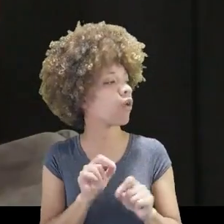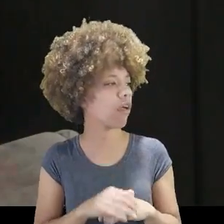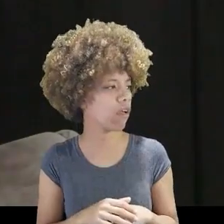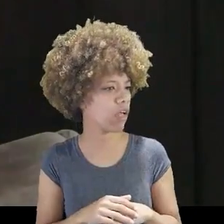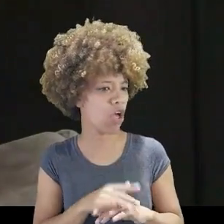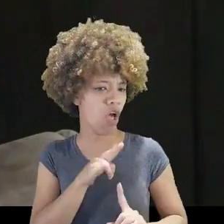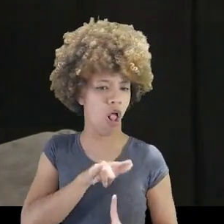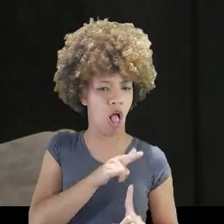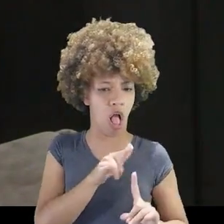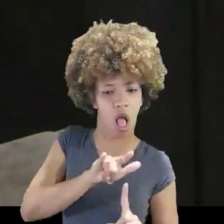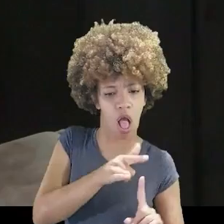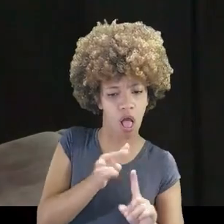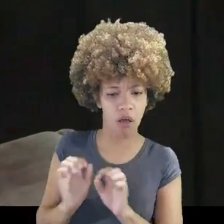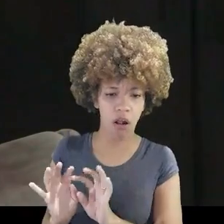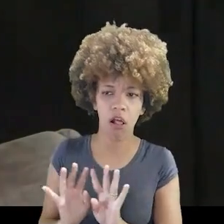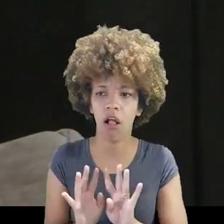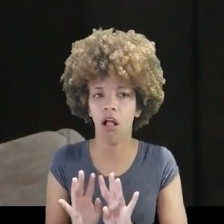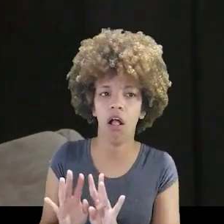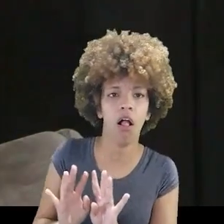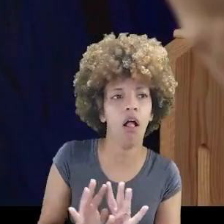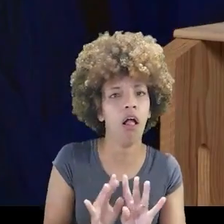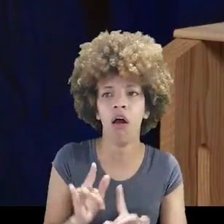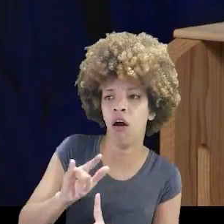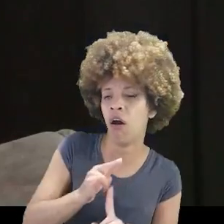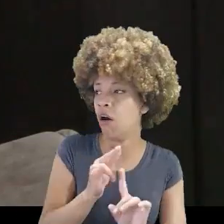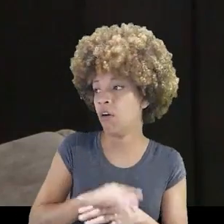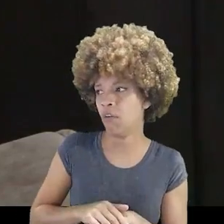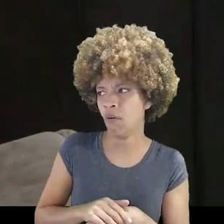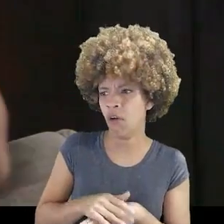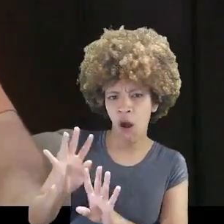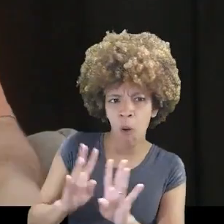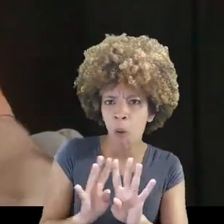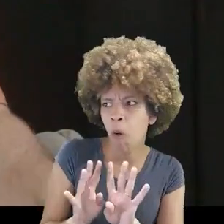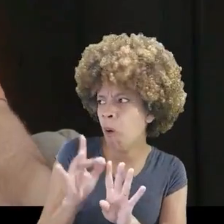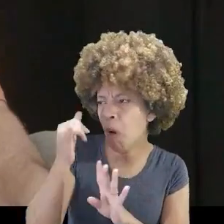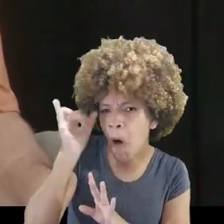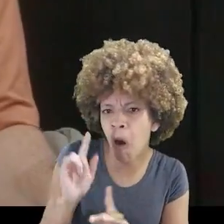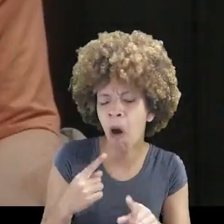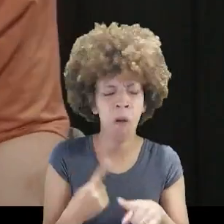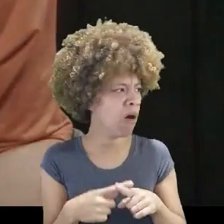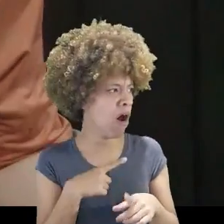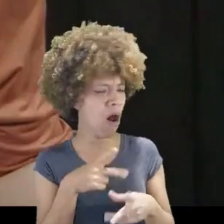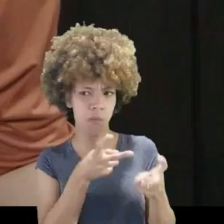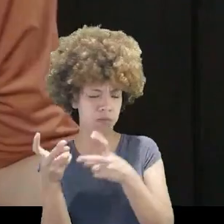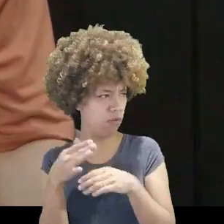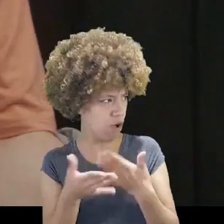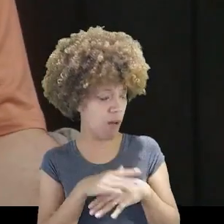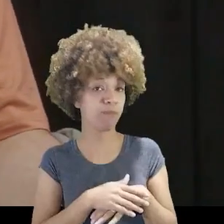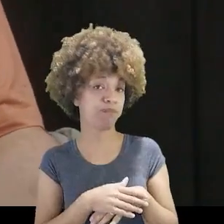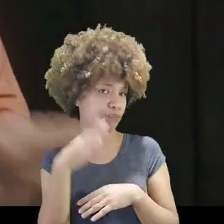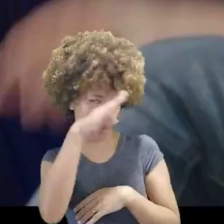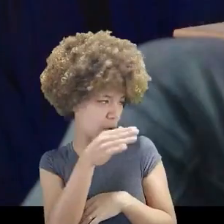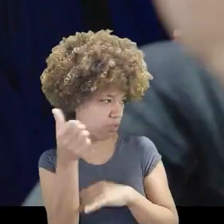que conduzir uma massa de manobra gadu-gadu porque eu sempre acho as pessoas ficam falando assim